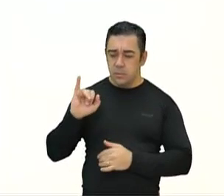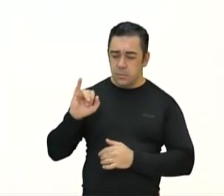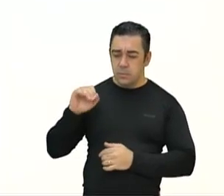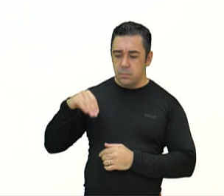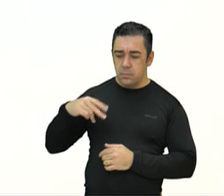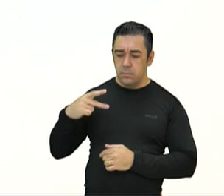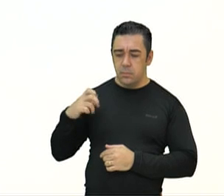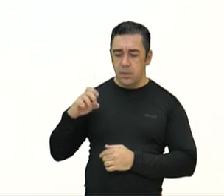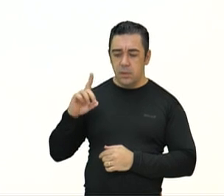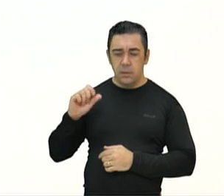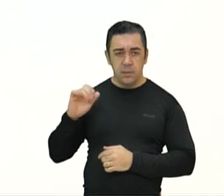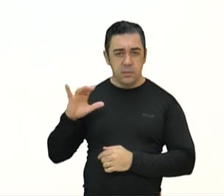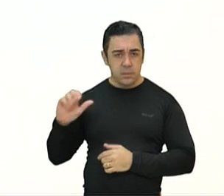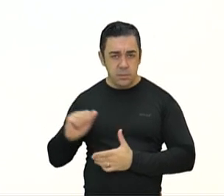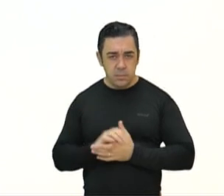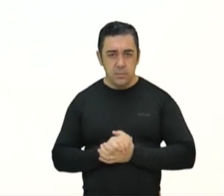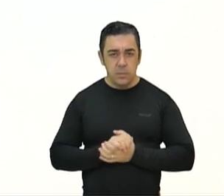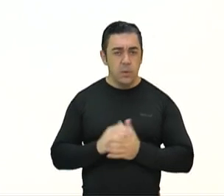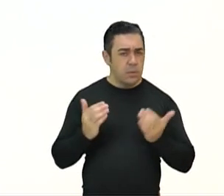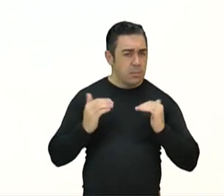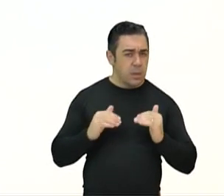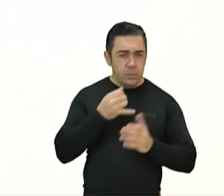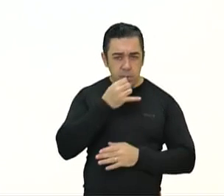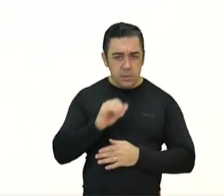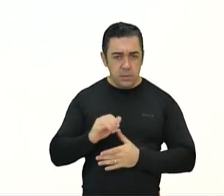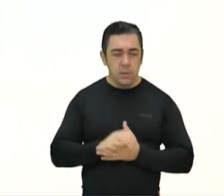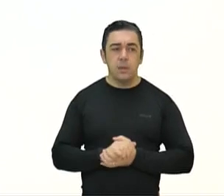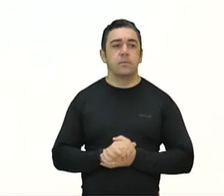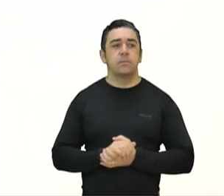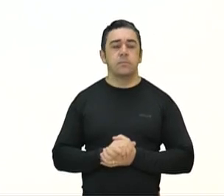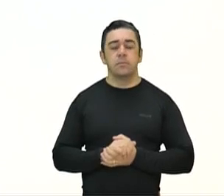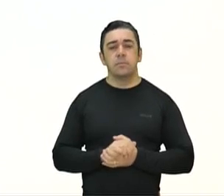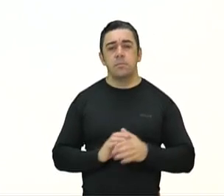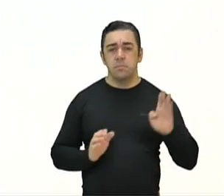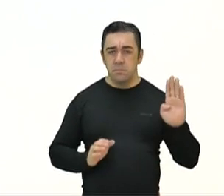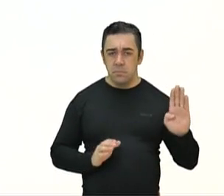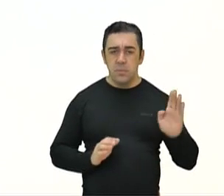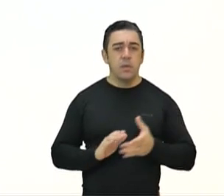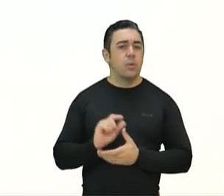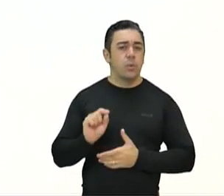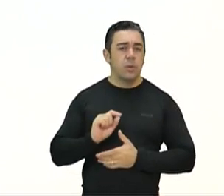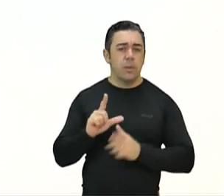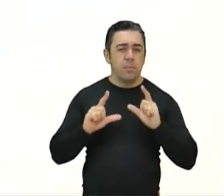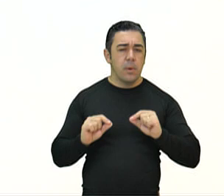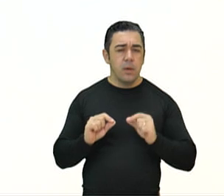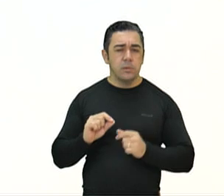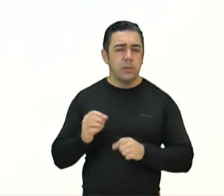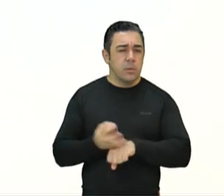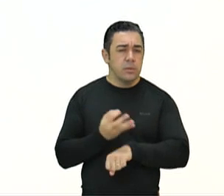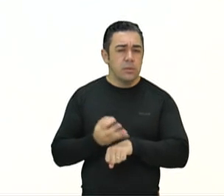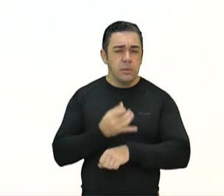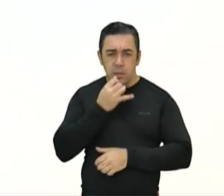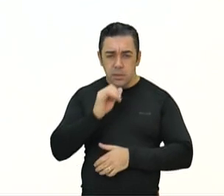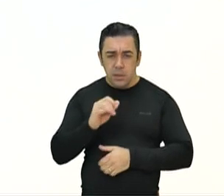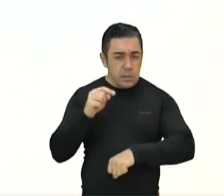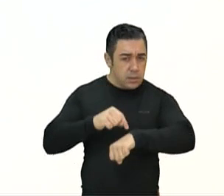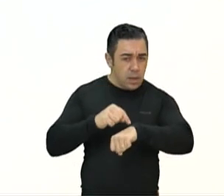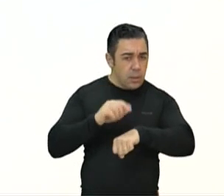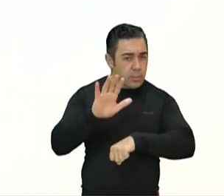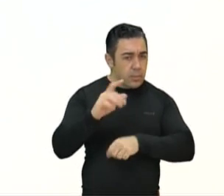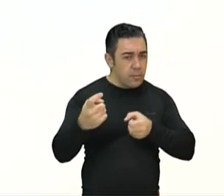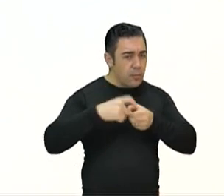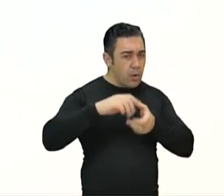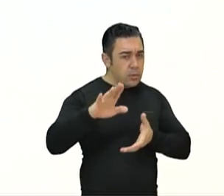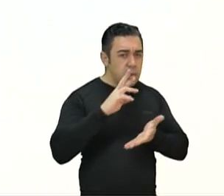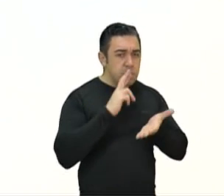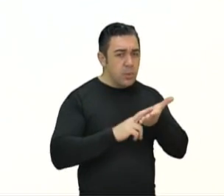impedância. Letra A, baixa corrente elétrica. Letra B, baixa resistência elétrica. Dá um tempinho e já voltamos aí